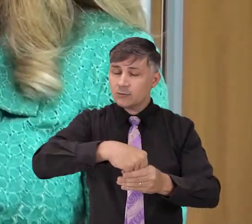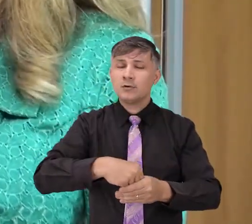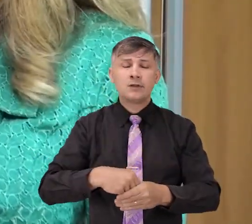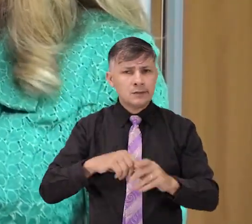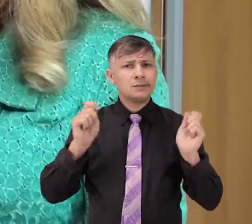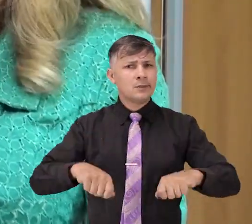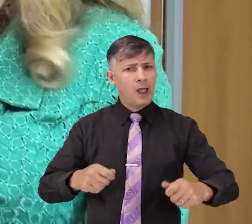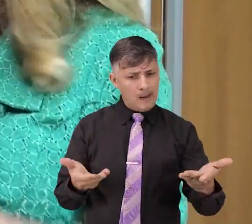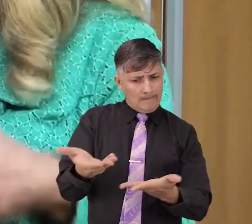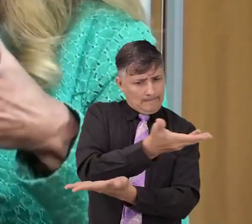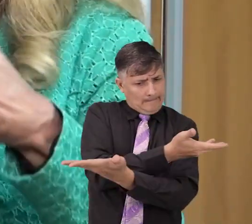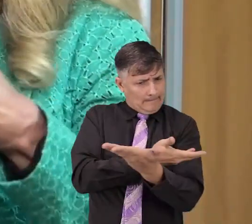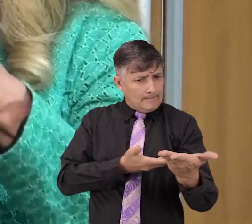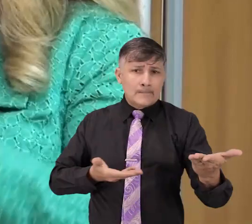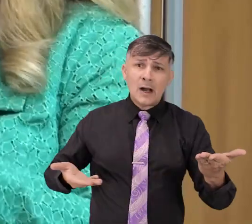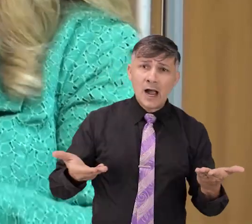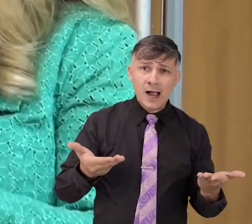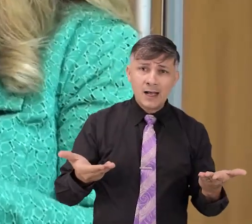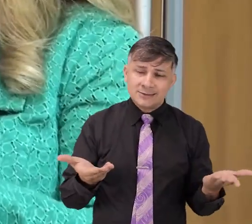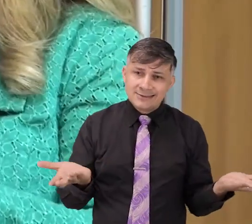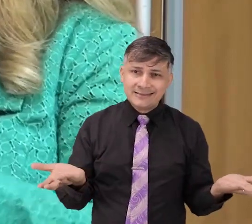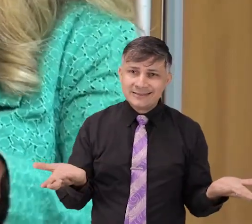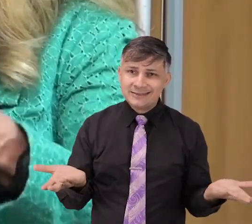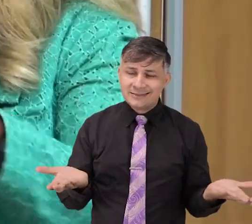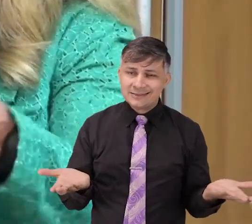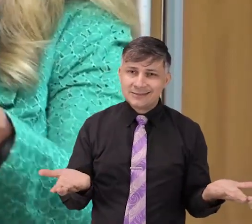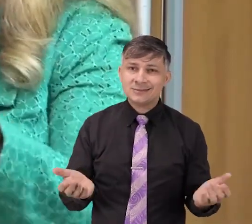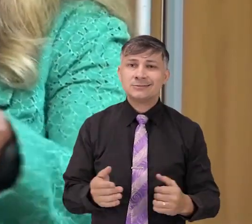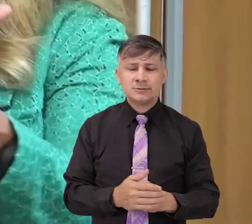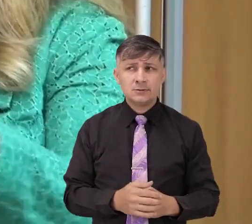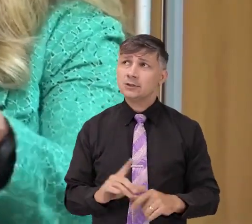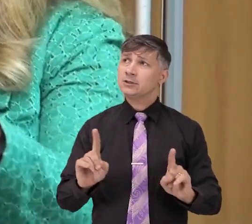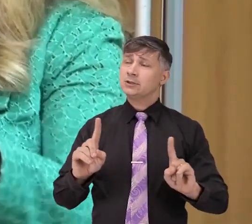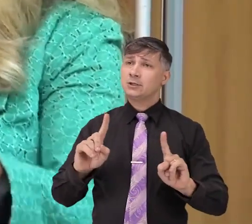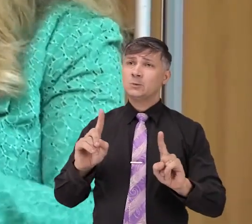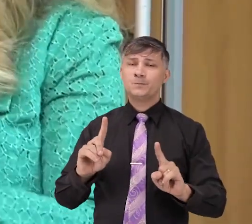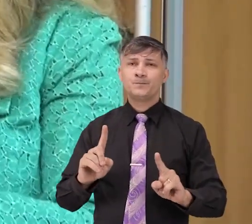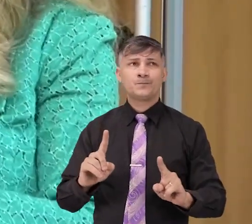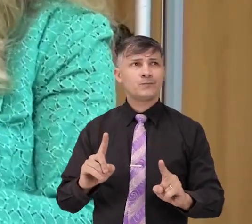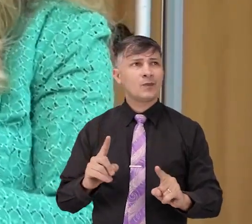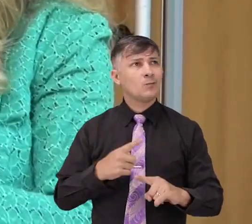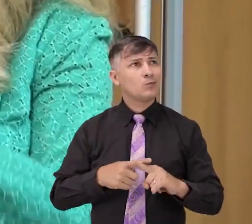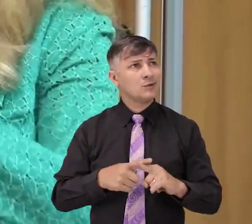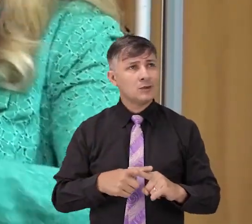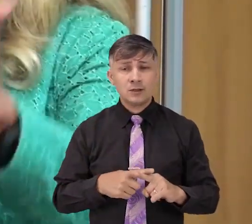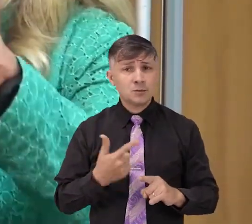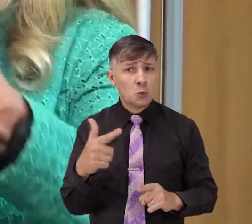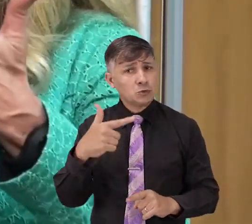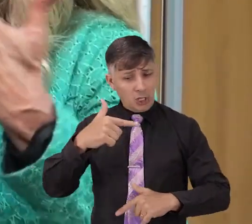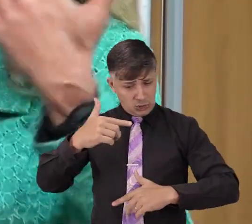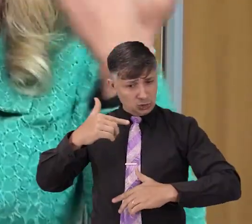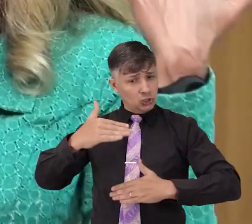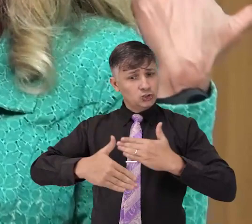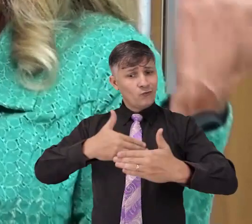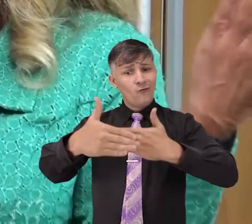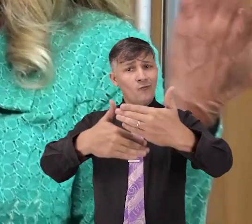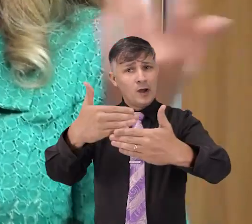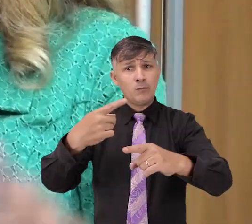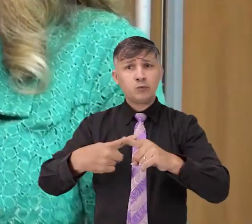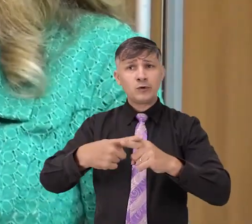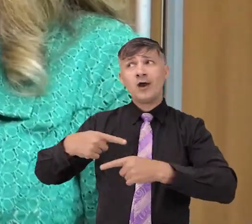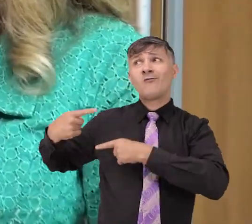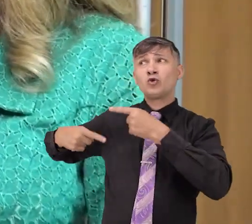a mediação. Então, não é que não tenha, não houve o desenvolvimento, porque nós ficamos discutindo, na verdade,